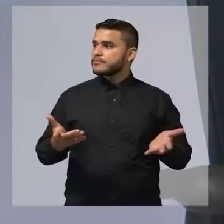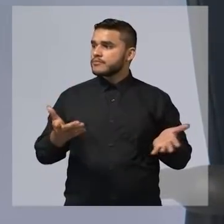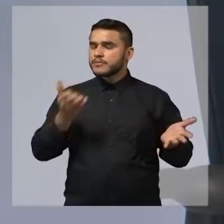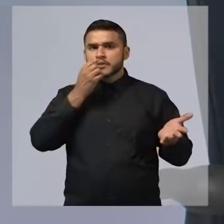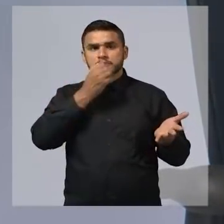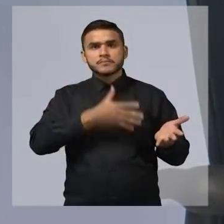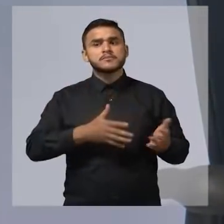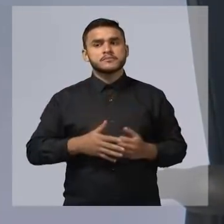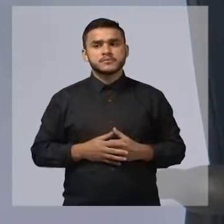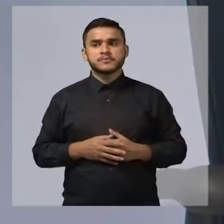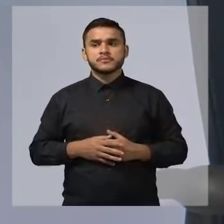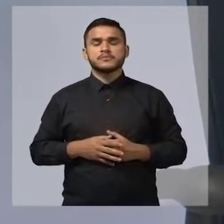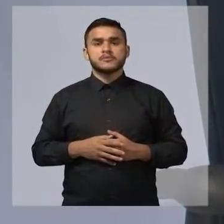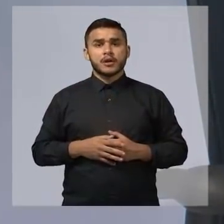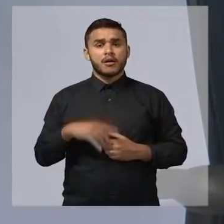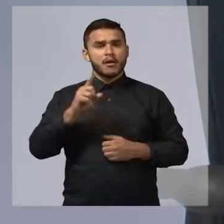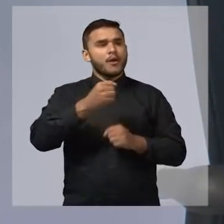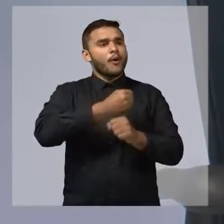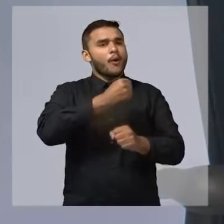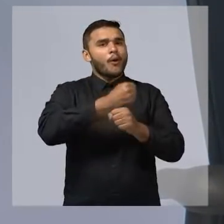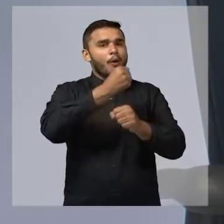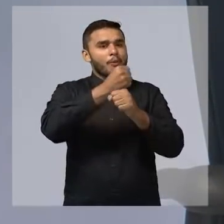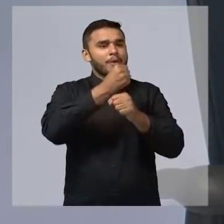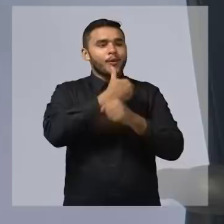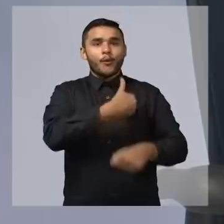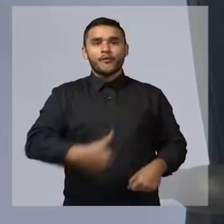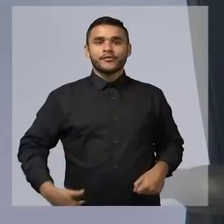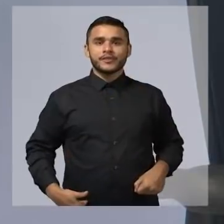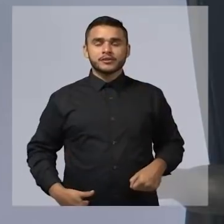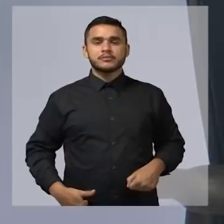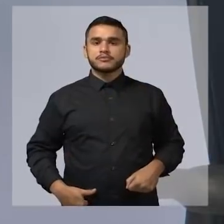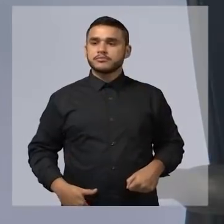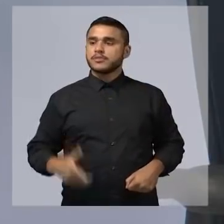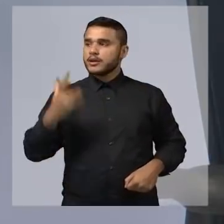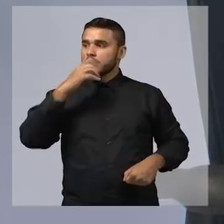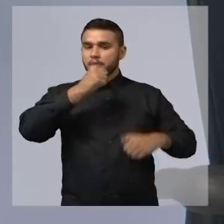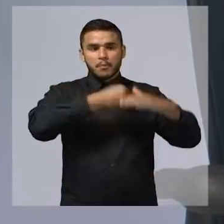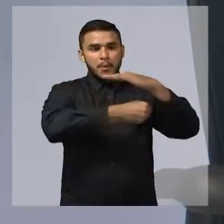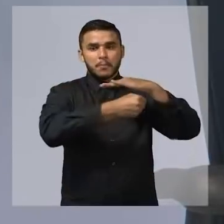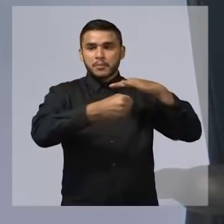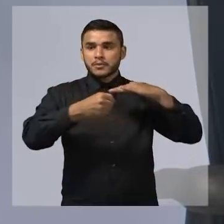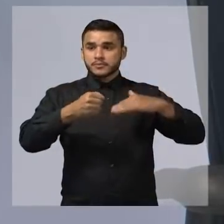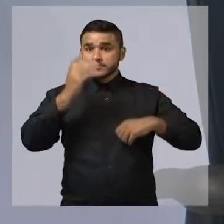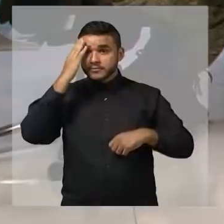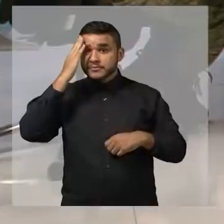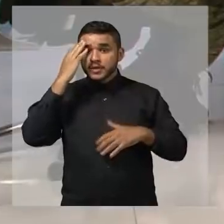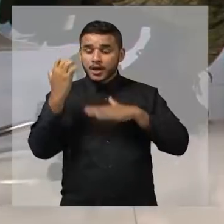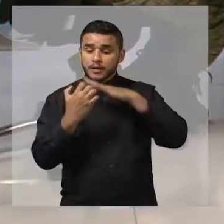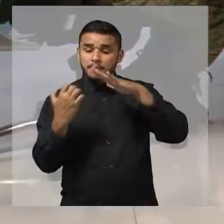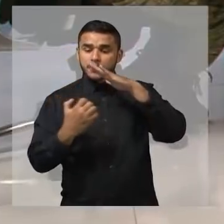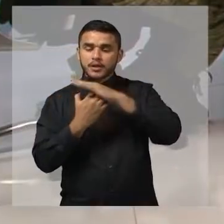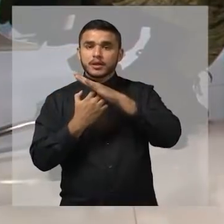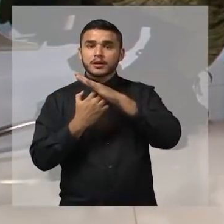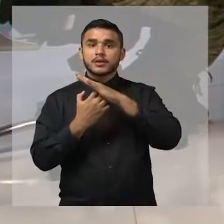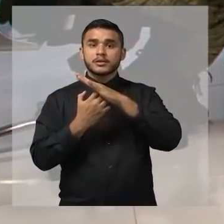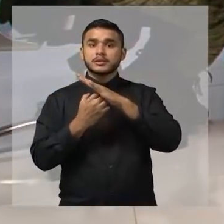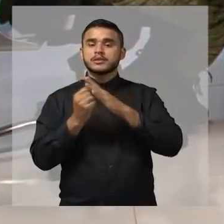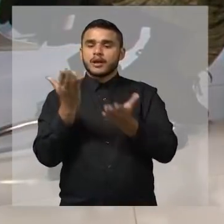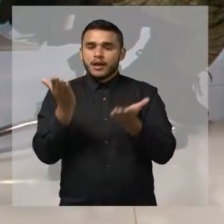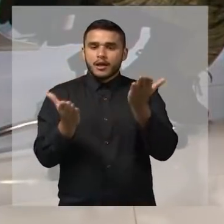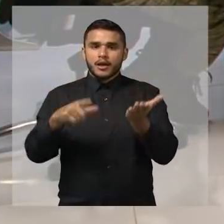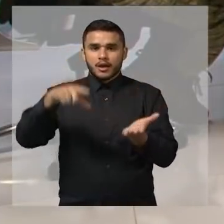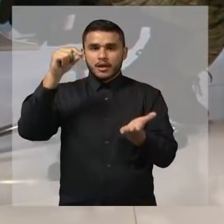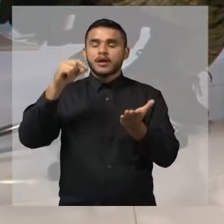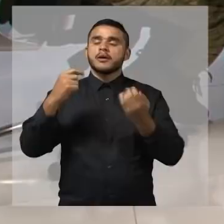obras públicas. Né? Outra situação que nós temos... Ou seja, as construtoras que ganham as licitações para fazer obras no Estado, elas têm um percentual